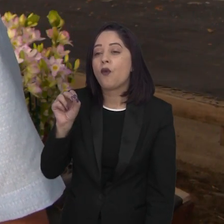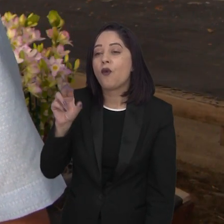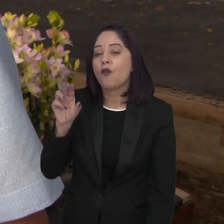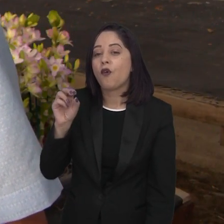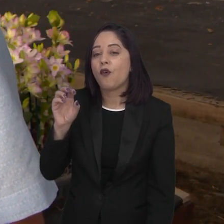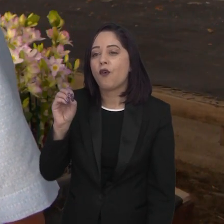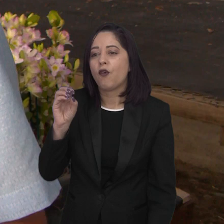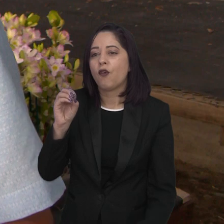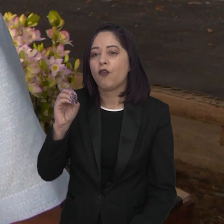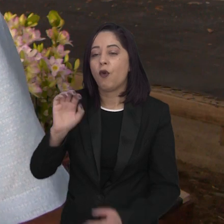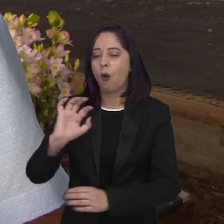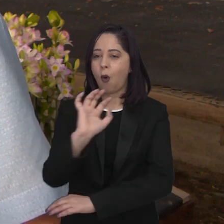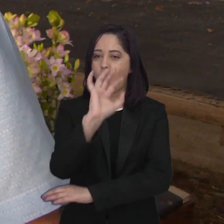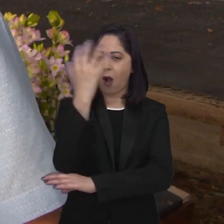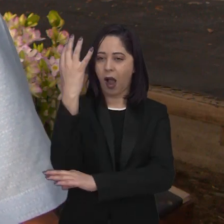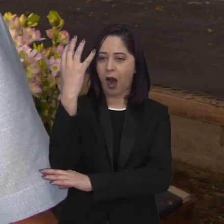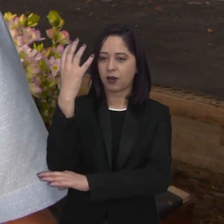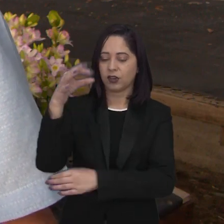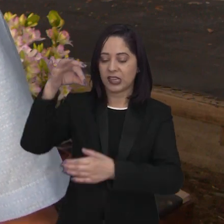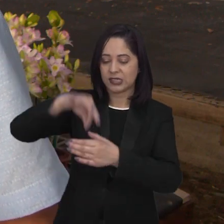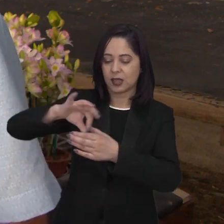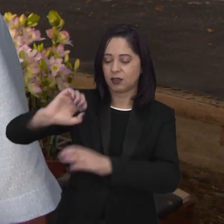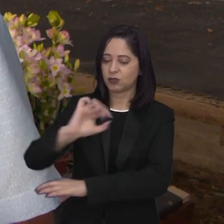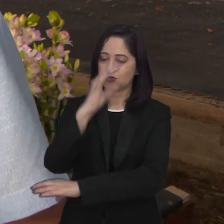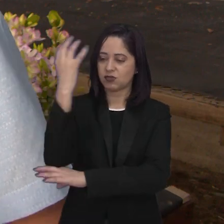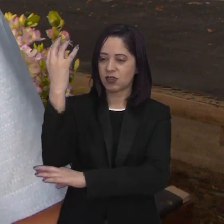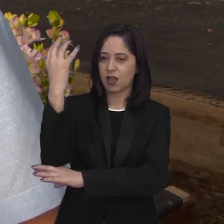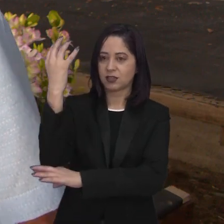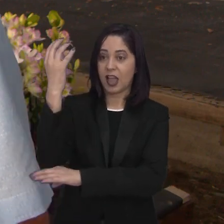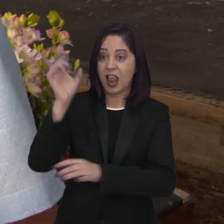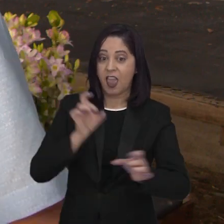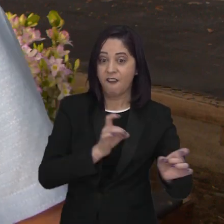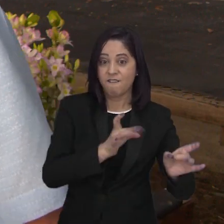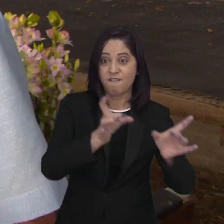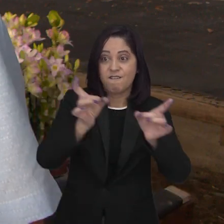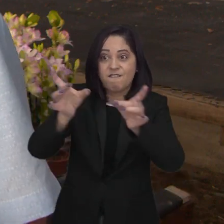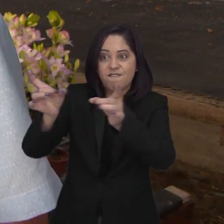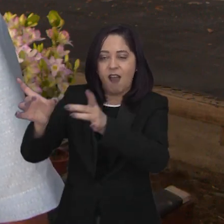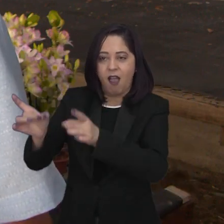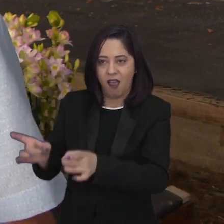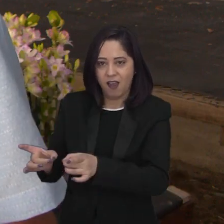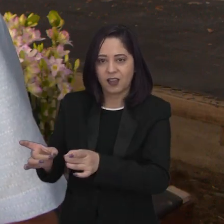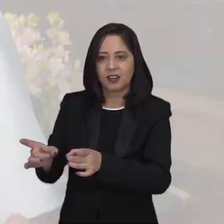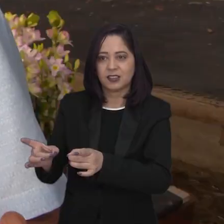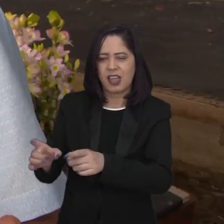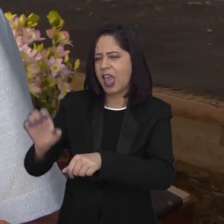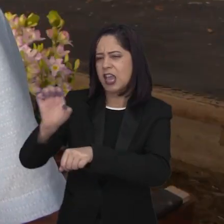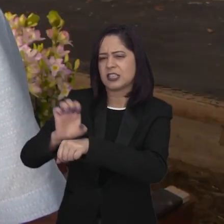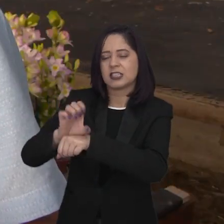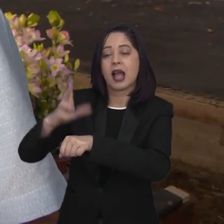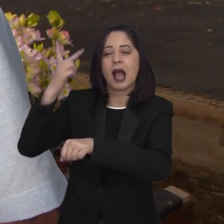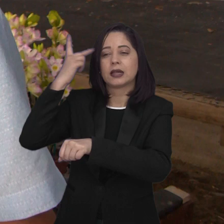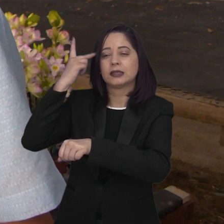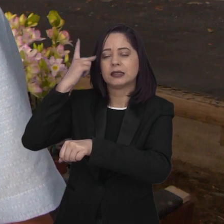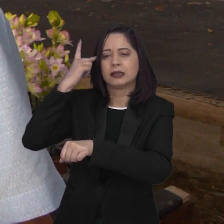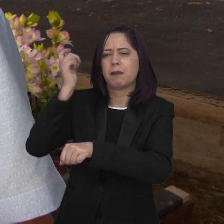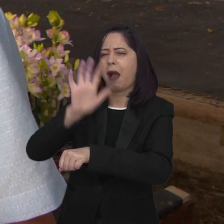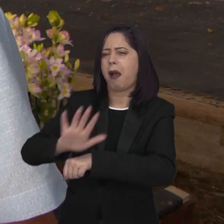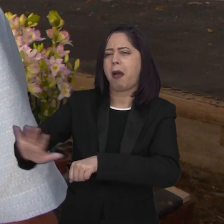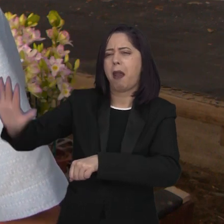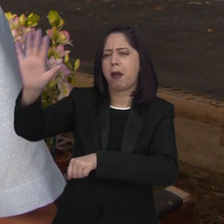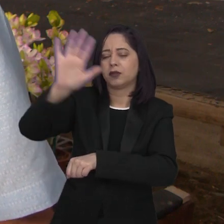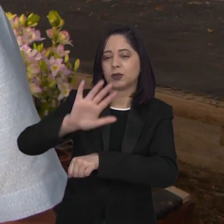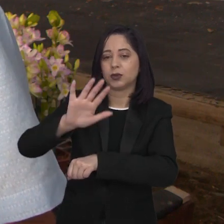produzia mudas de árvore para arborização de cidades, não só de São José, São Paulo, vários lugares. E ele